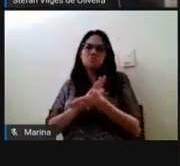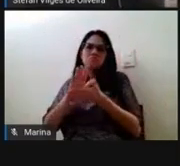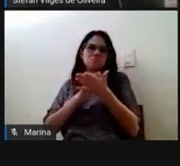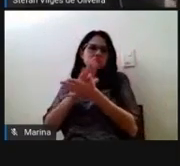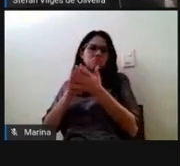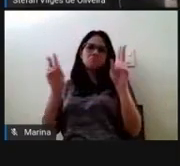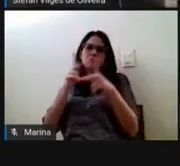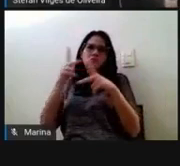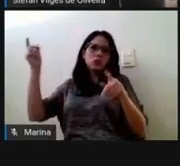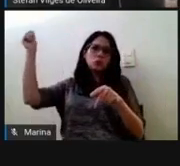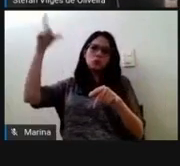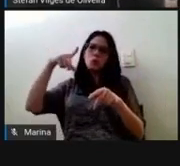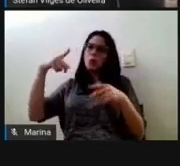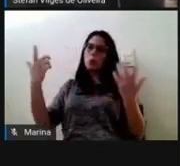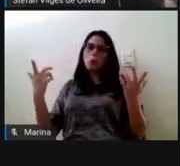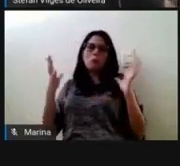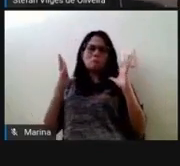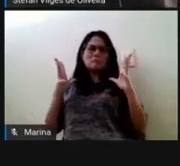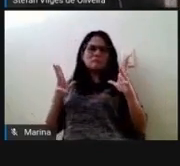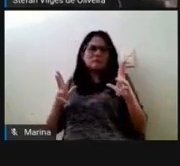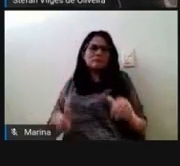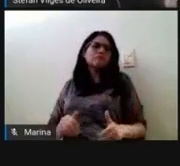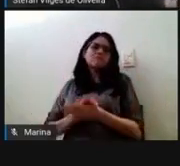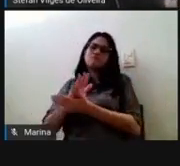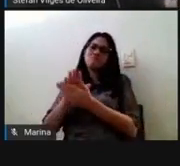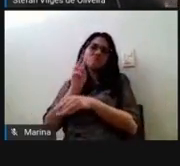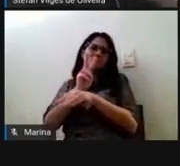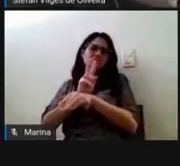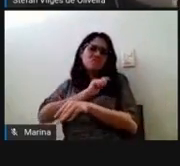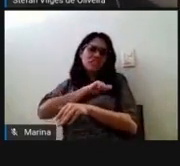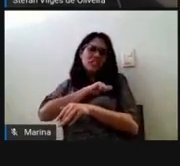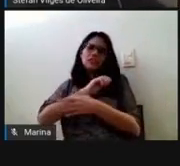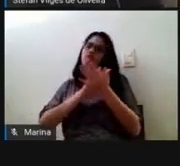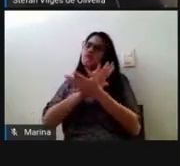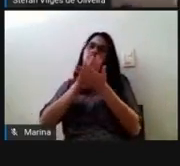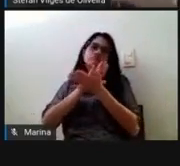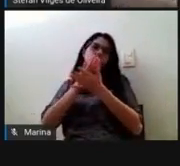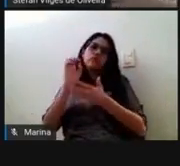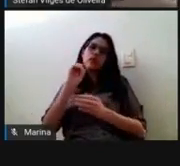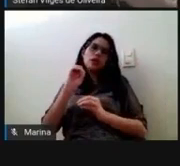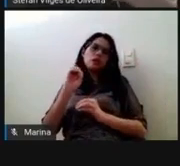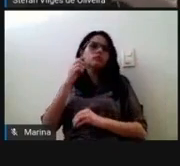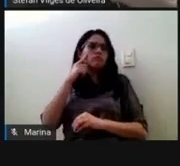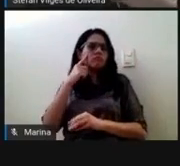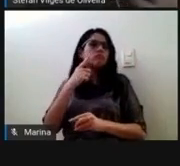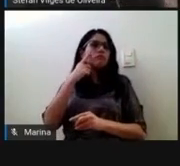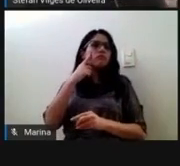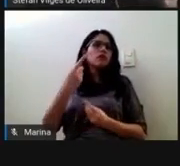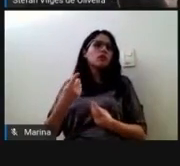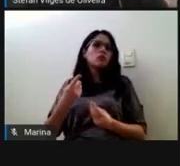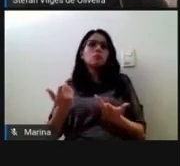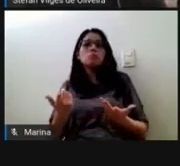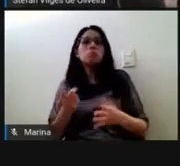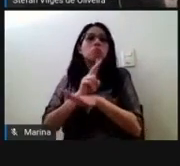a menor qualidade sanitária e fiscalização que poderia segurar a qualidade da